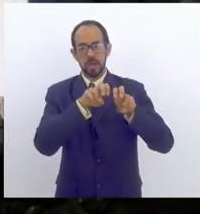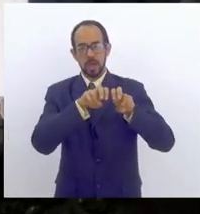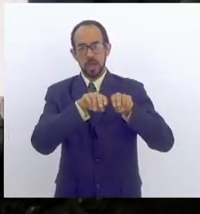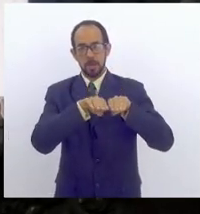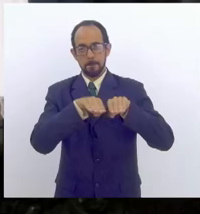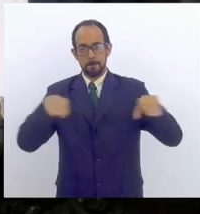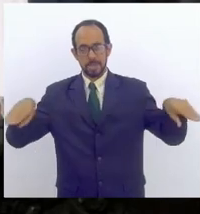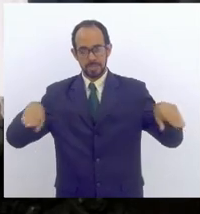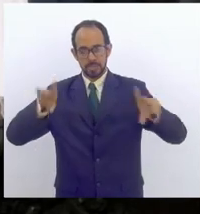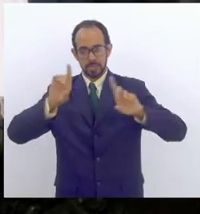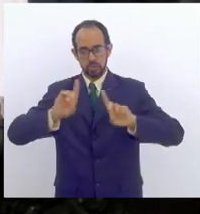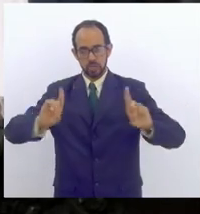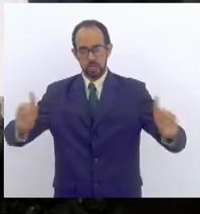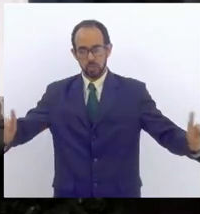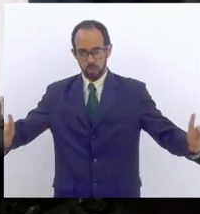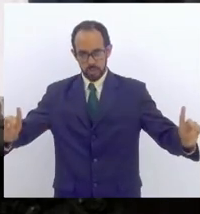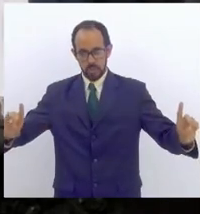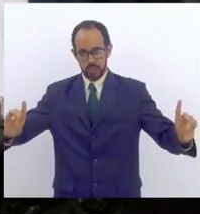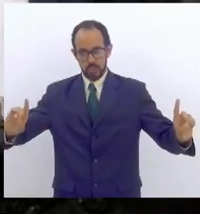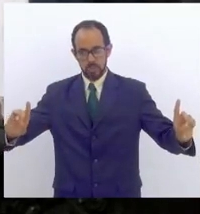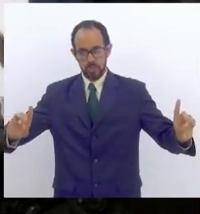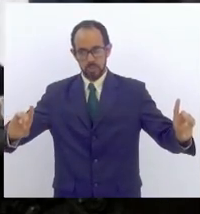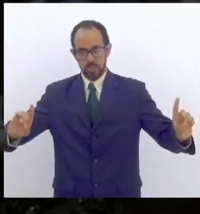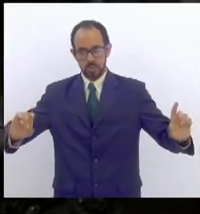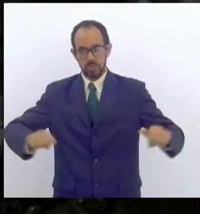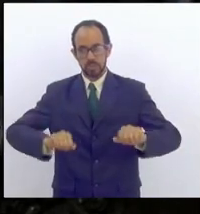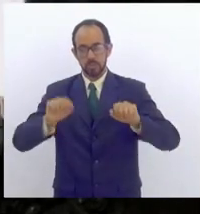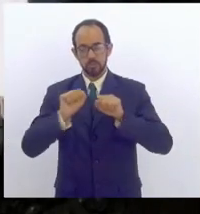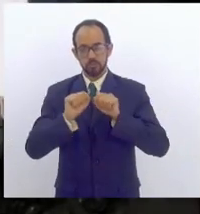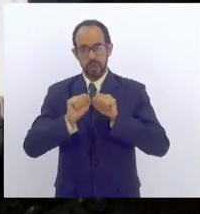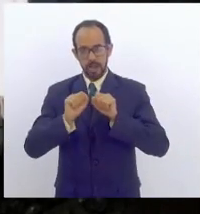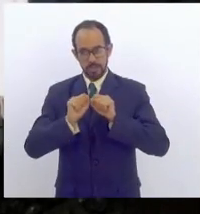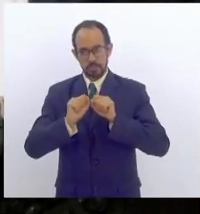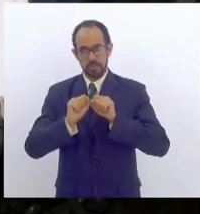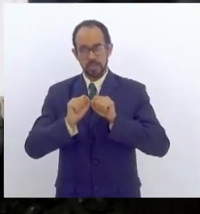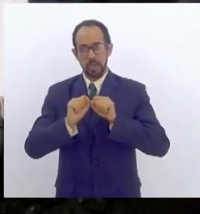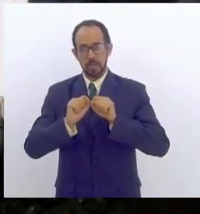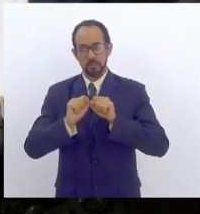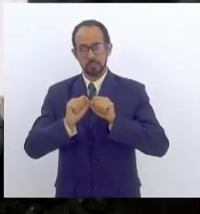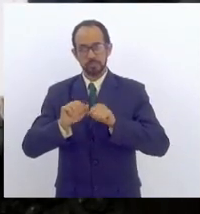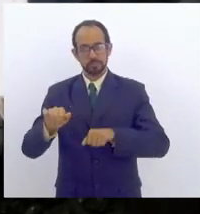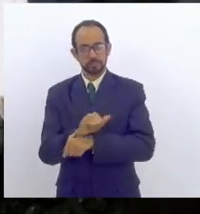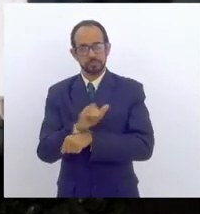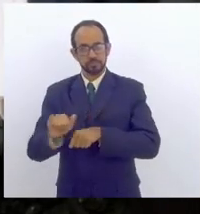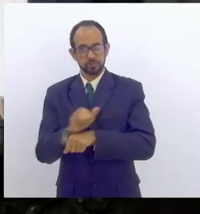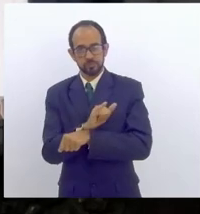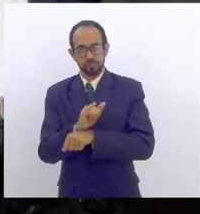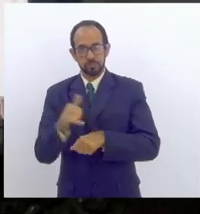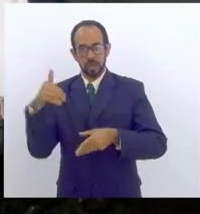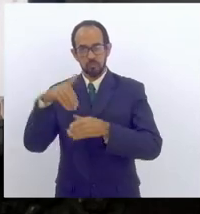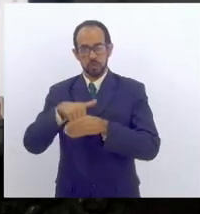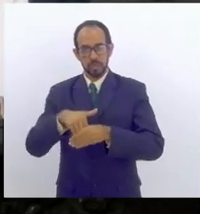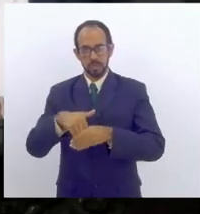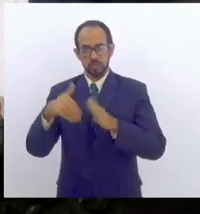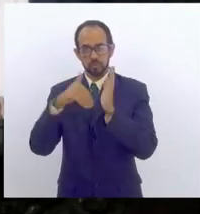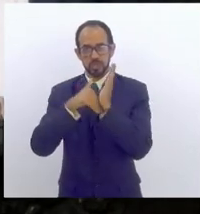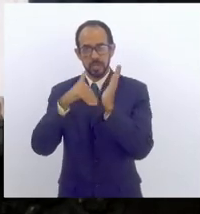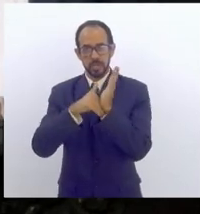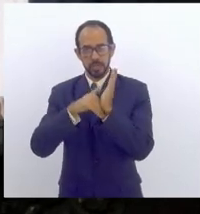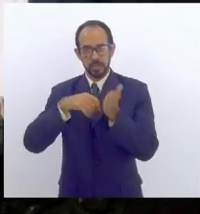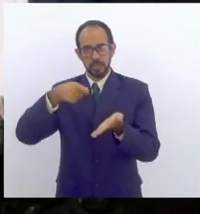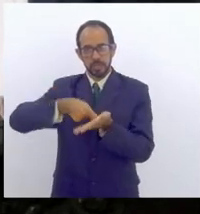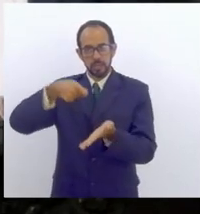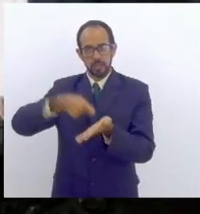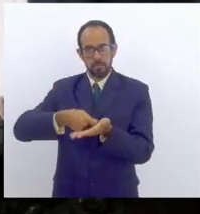providencie os elementos para a votação secreta determinada por